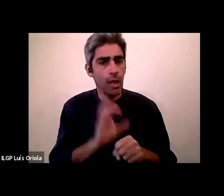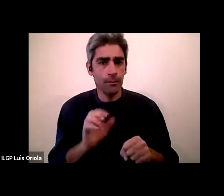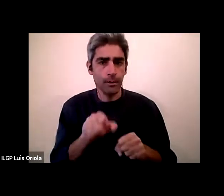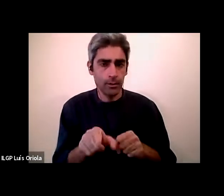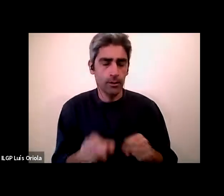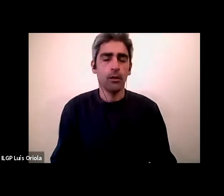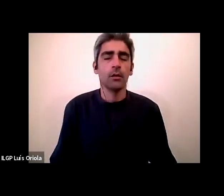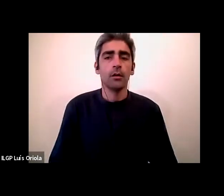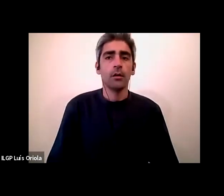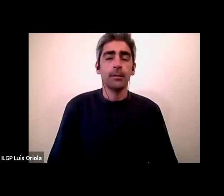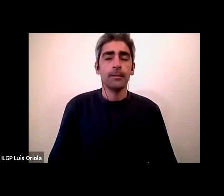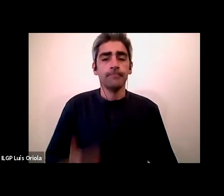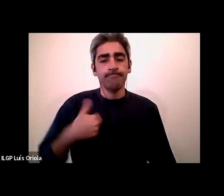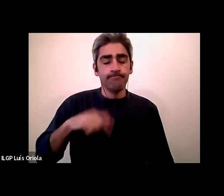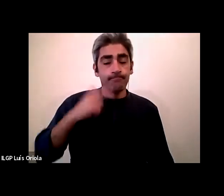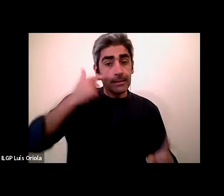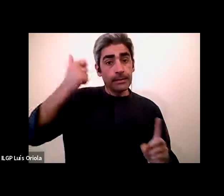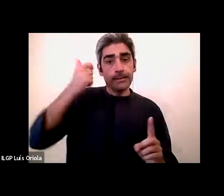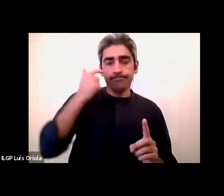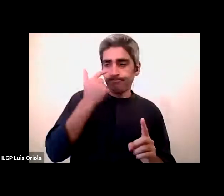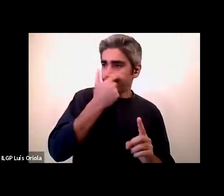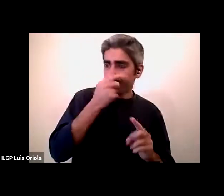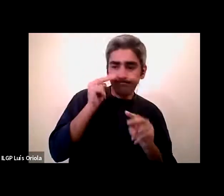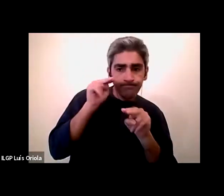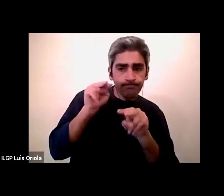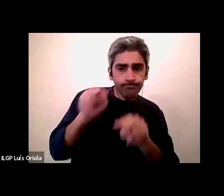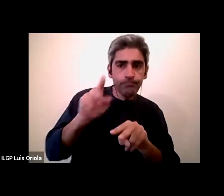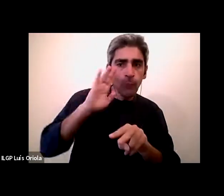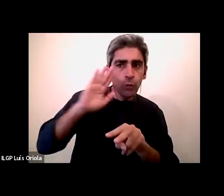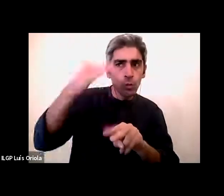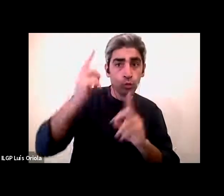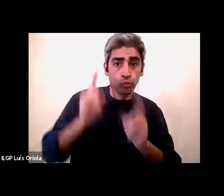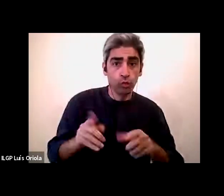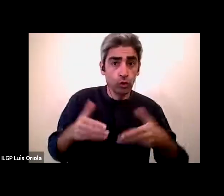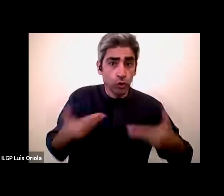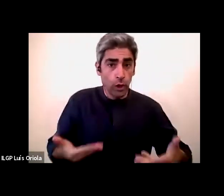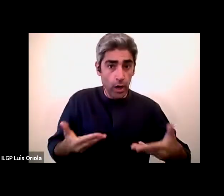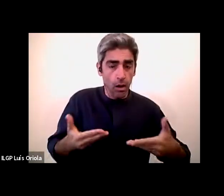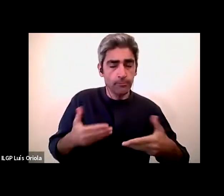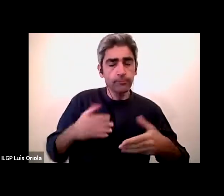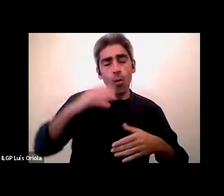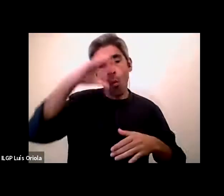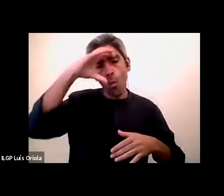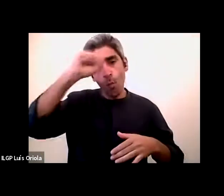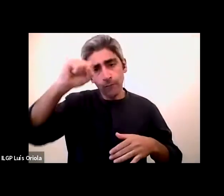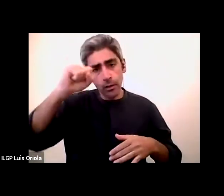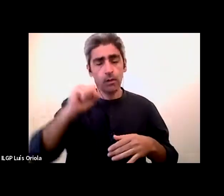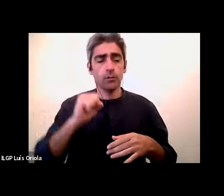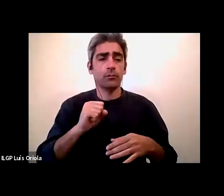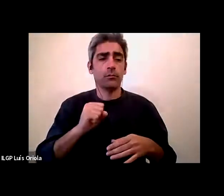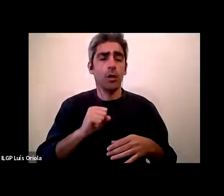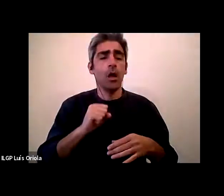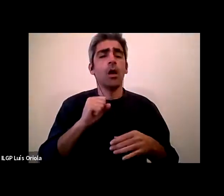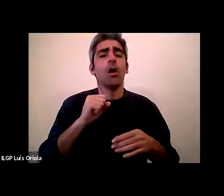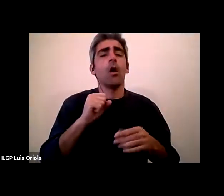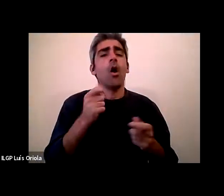olhos colocados neste futuro que já começou, o Governo e as organizações da